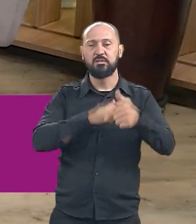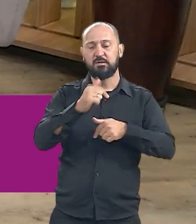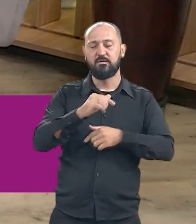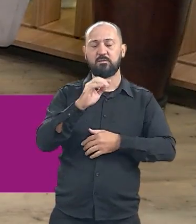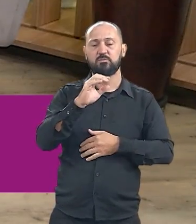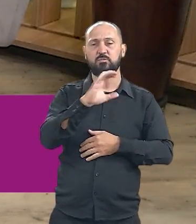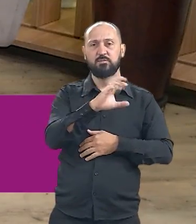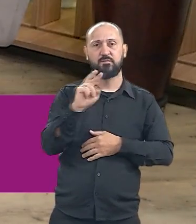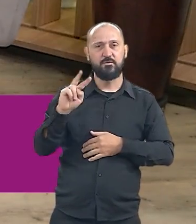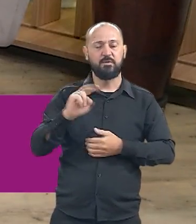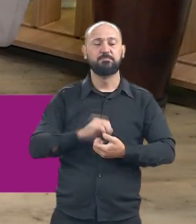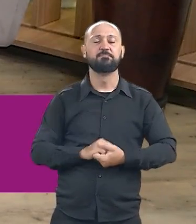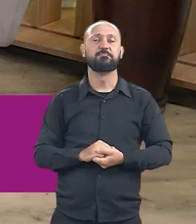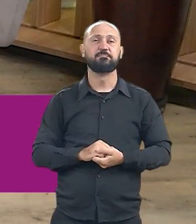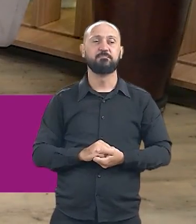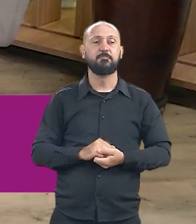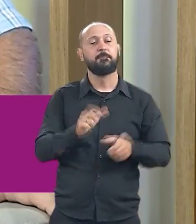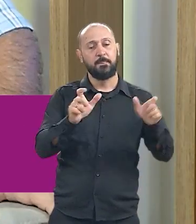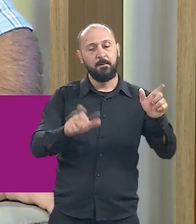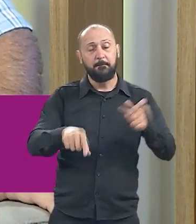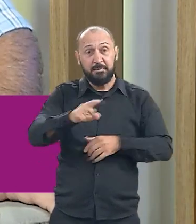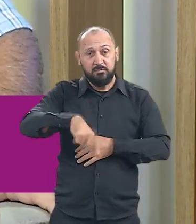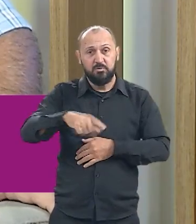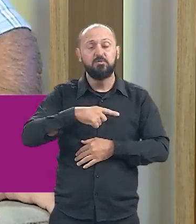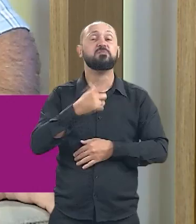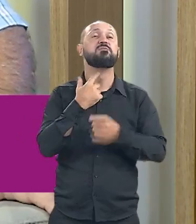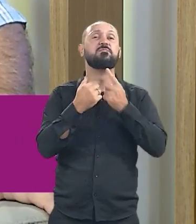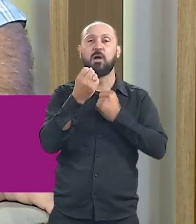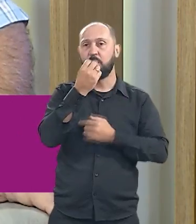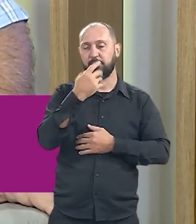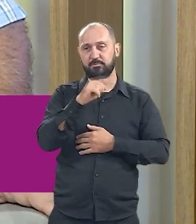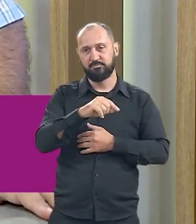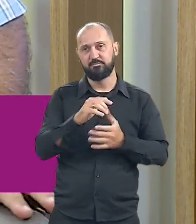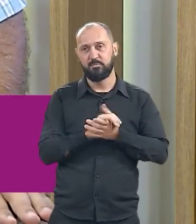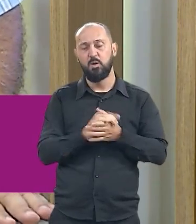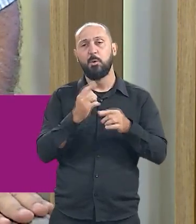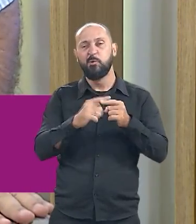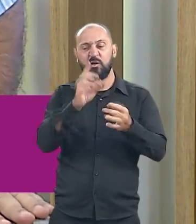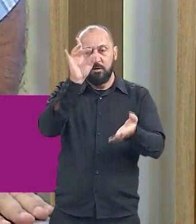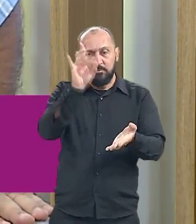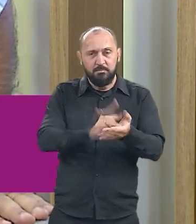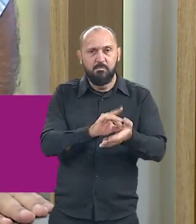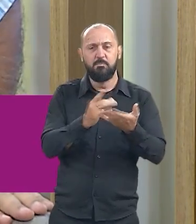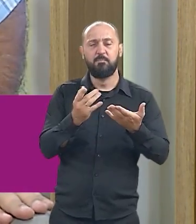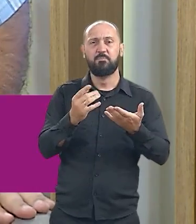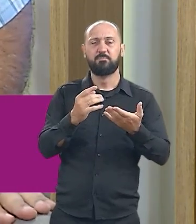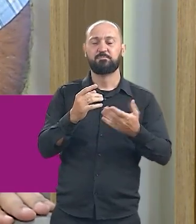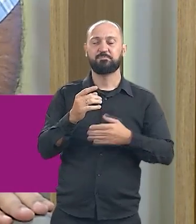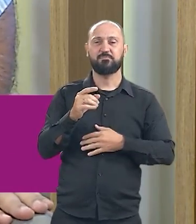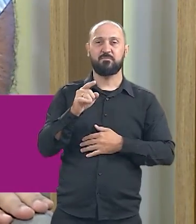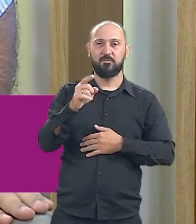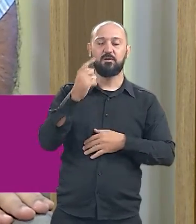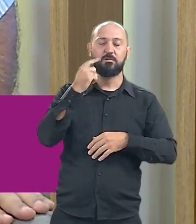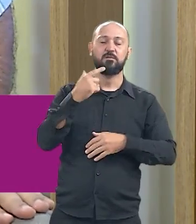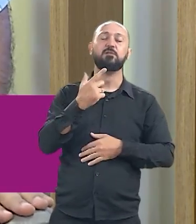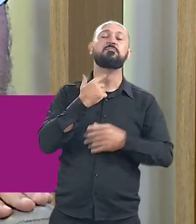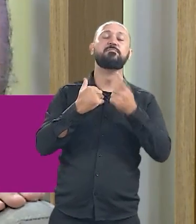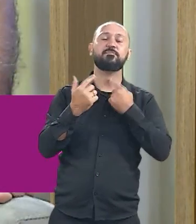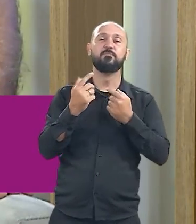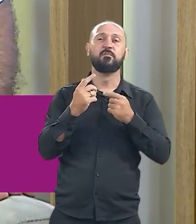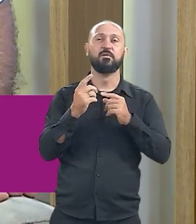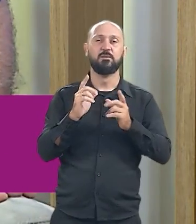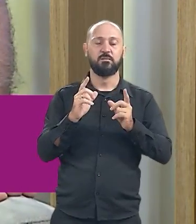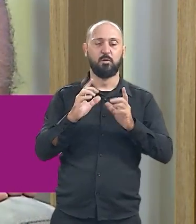ter boa vontade. Porque realmente você nesse voluntariado, não, todos os voluntariados são importantes,